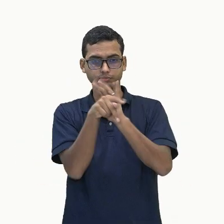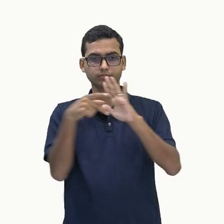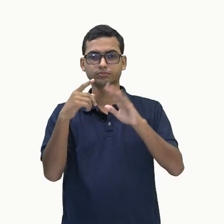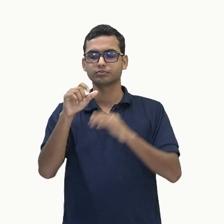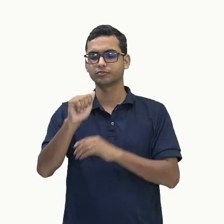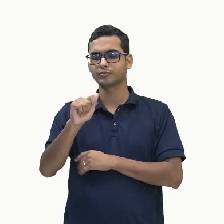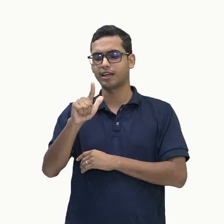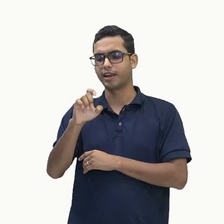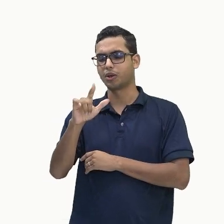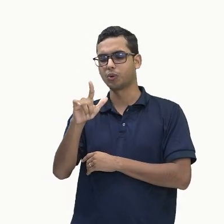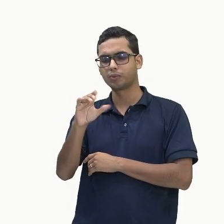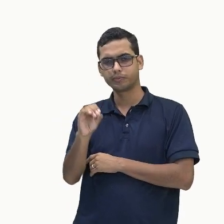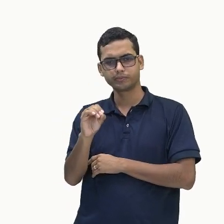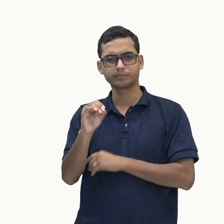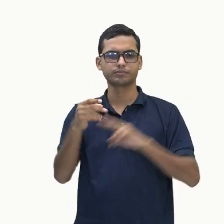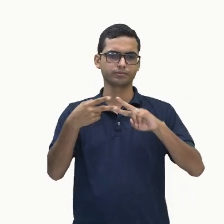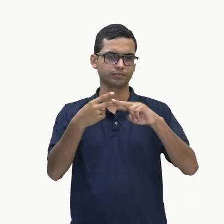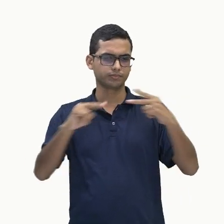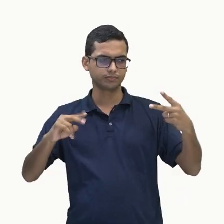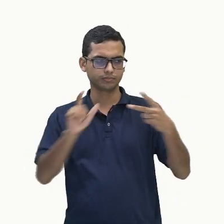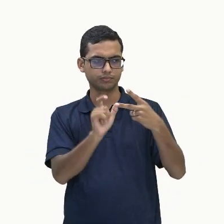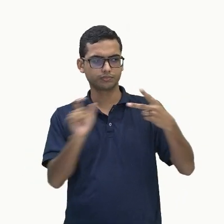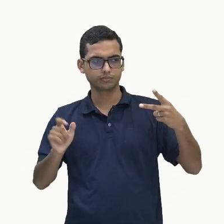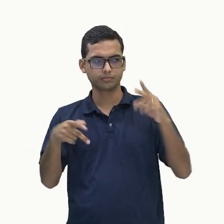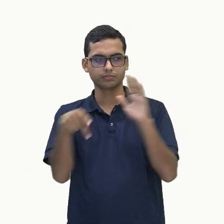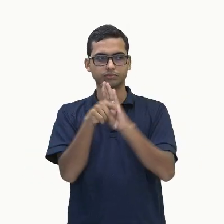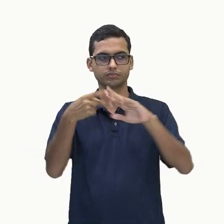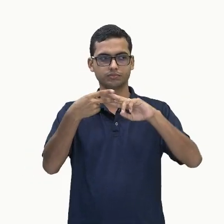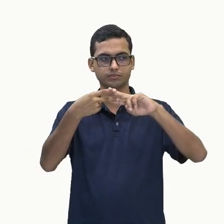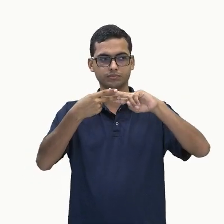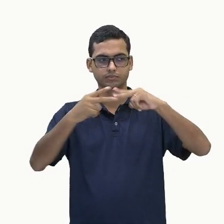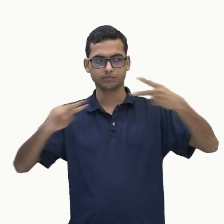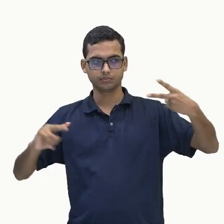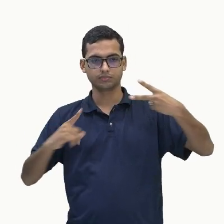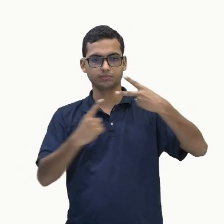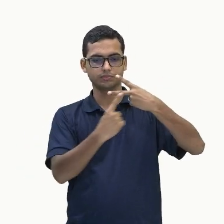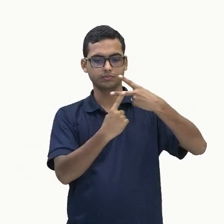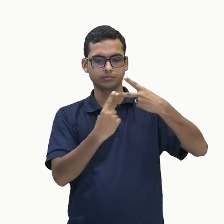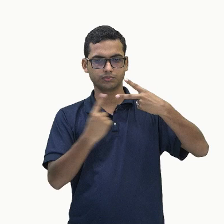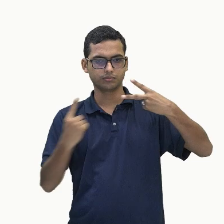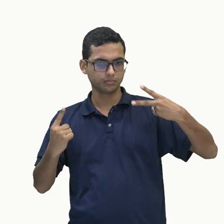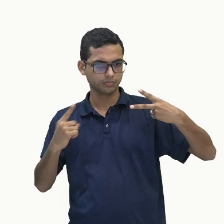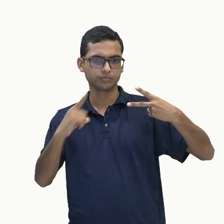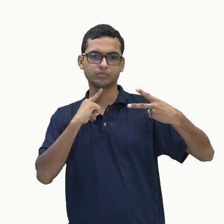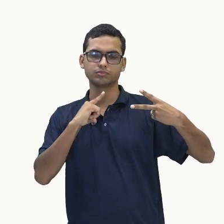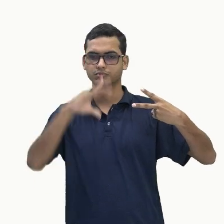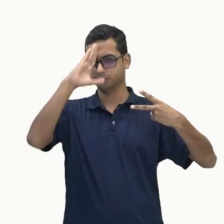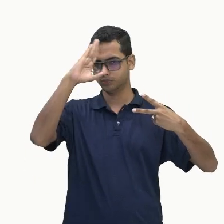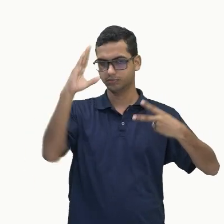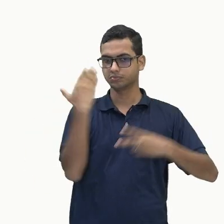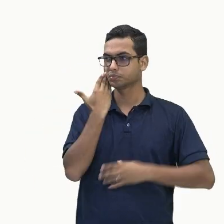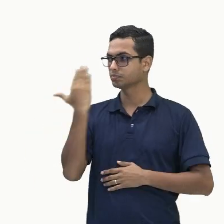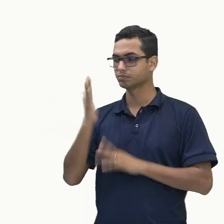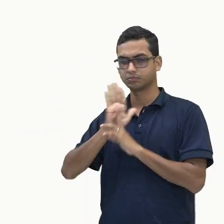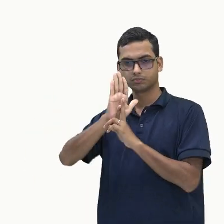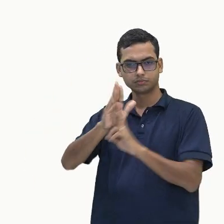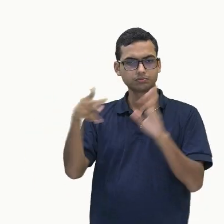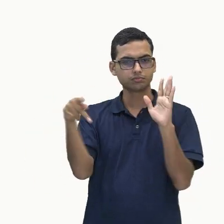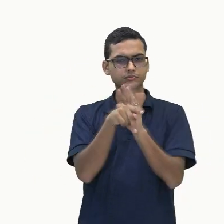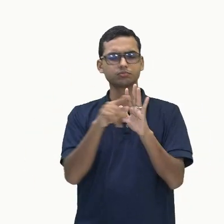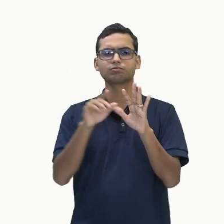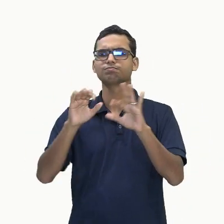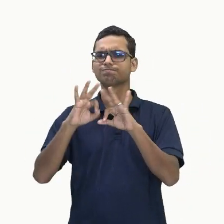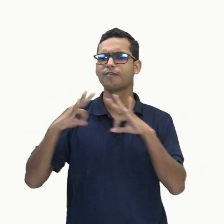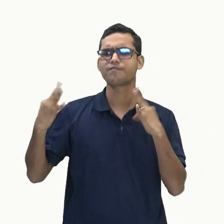ele já seria afetado. Nessa representação, nós temos a representação de uma